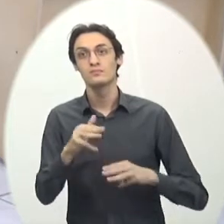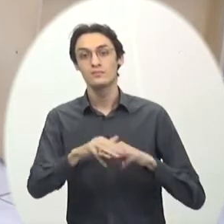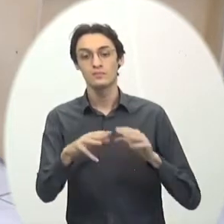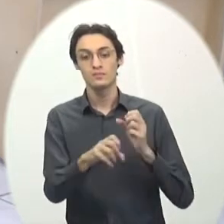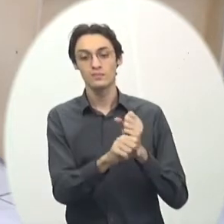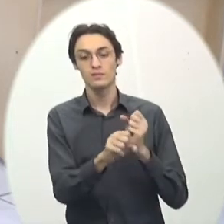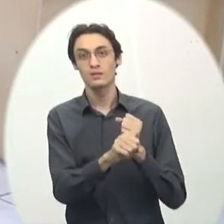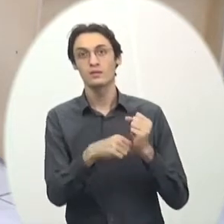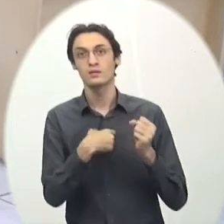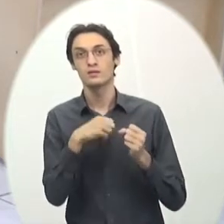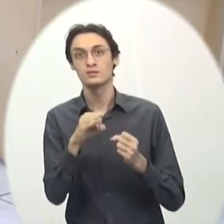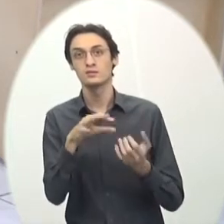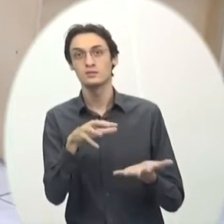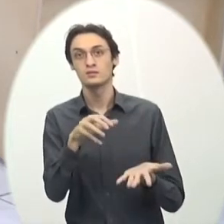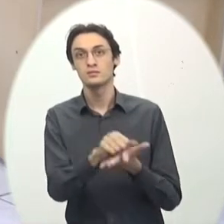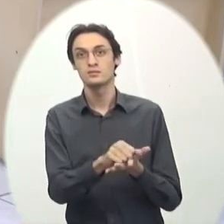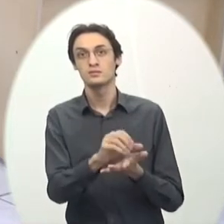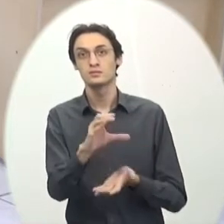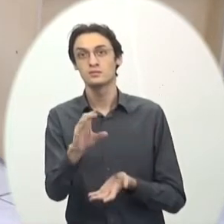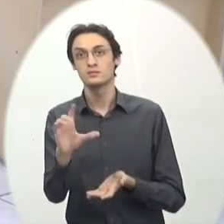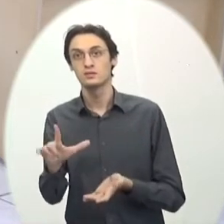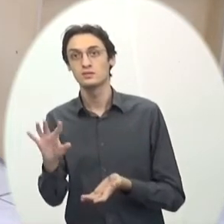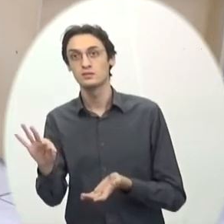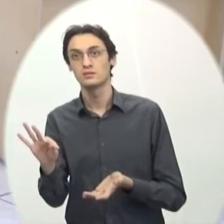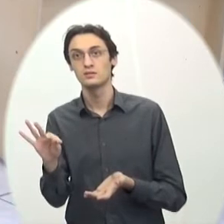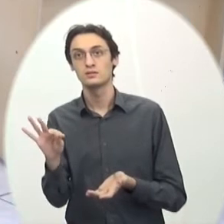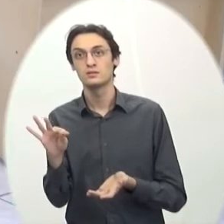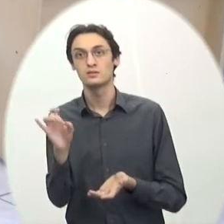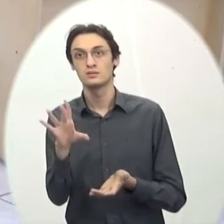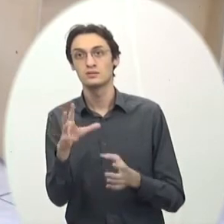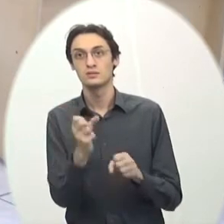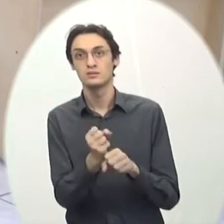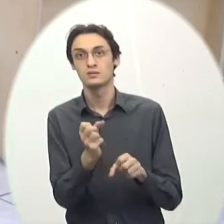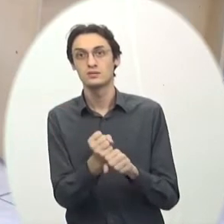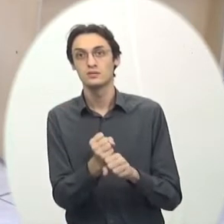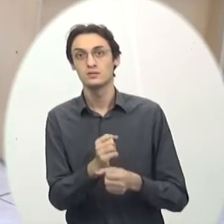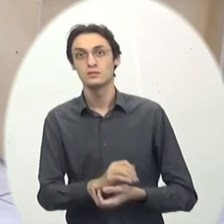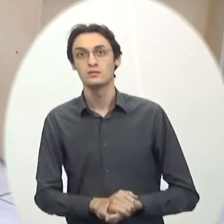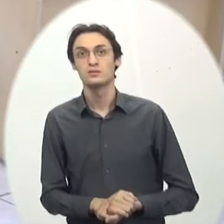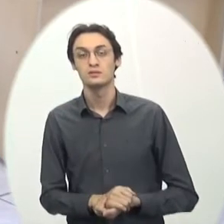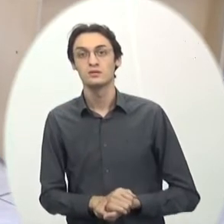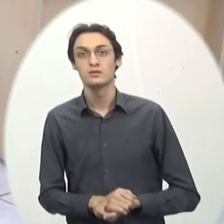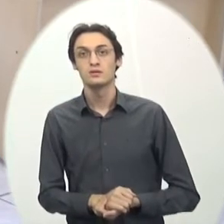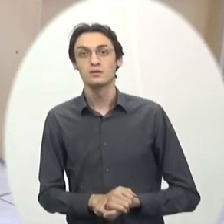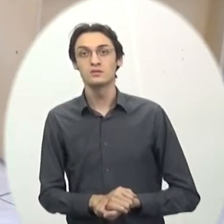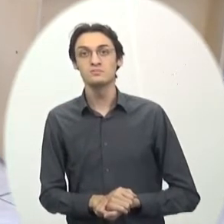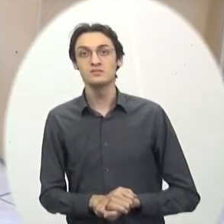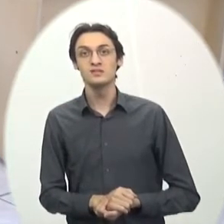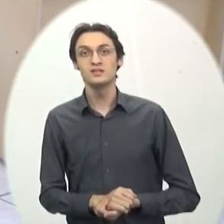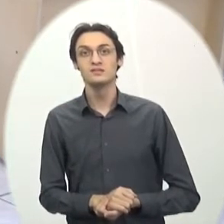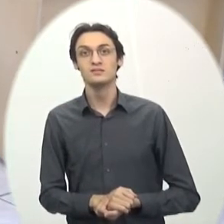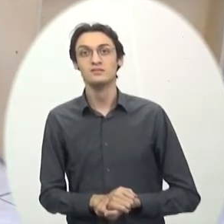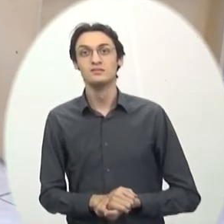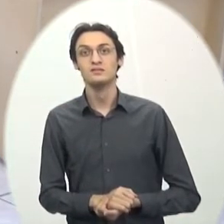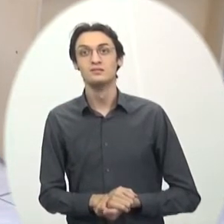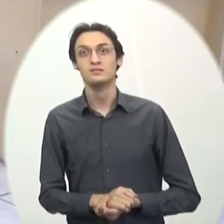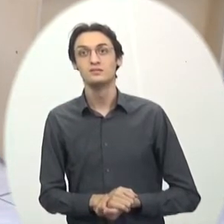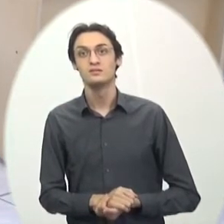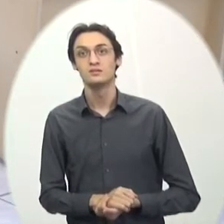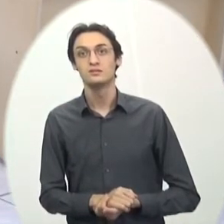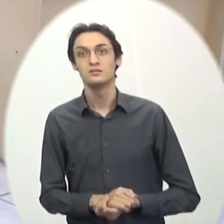como eu contratar nenhum funcionário CLT. É só fazer a conta, ia ter prejuízo. Tinha que ser chamado por plantão, que teria menos encargos,